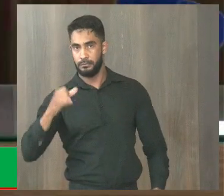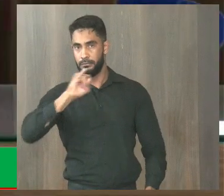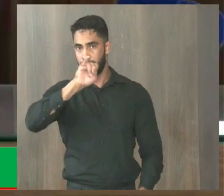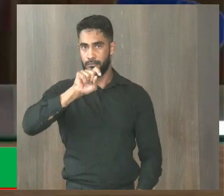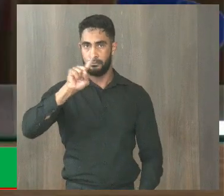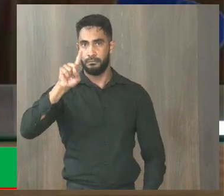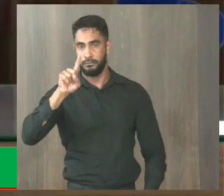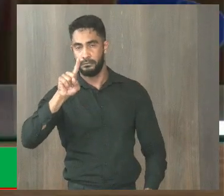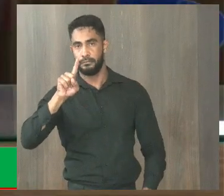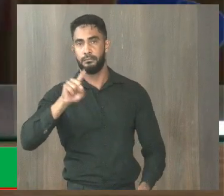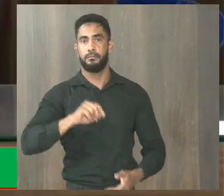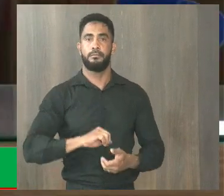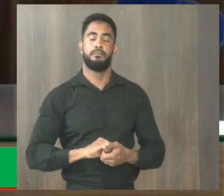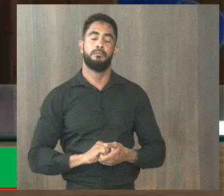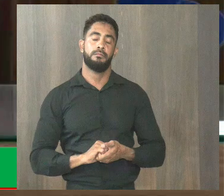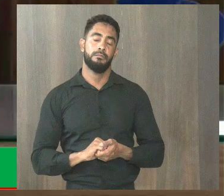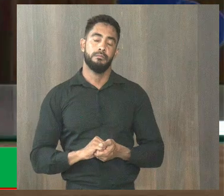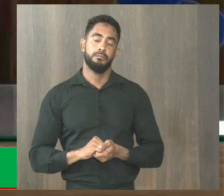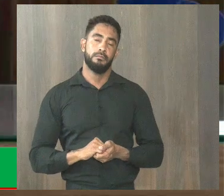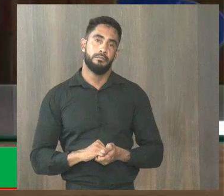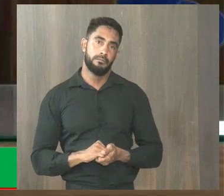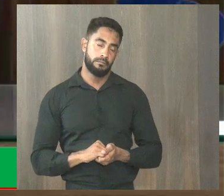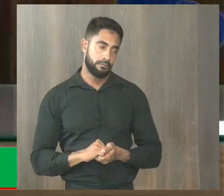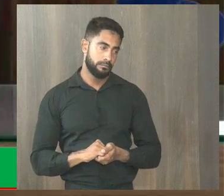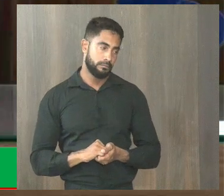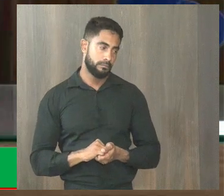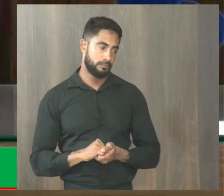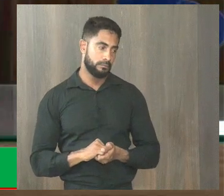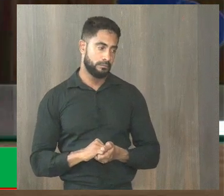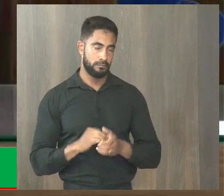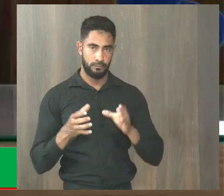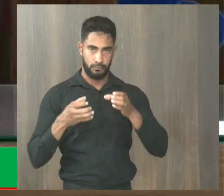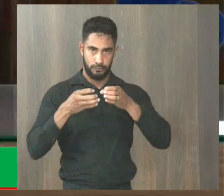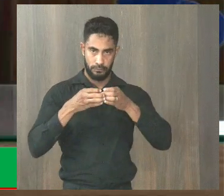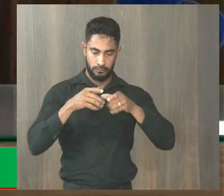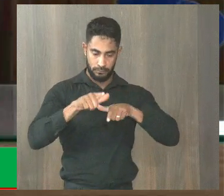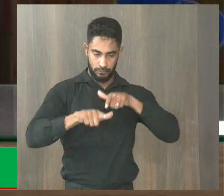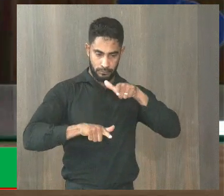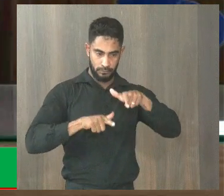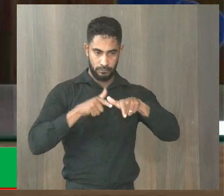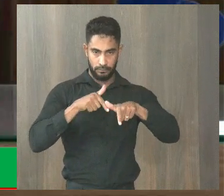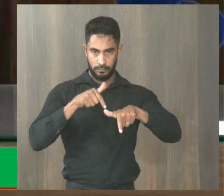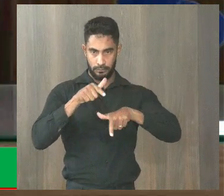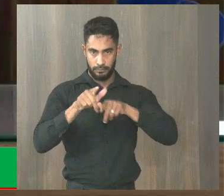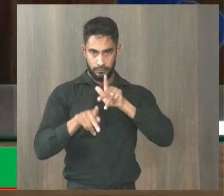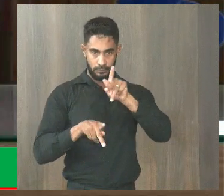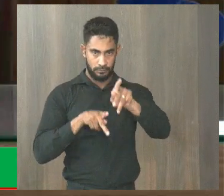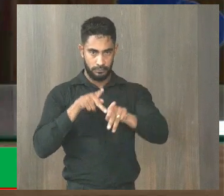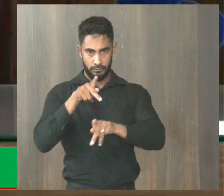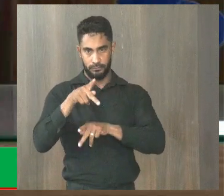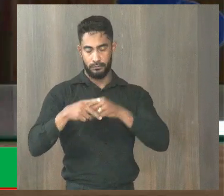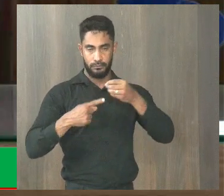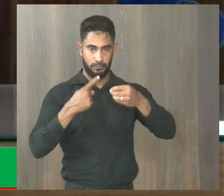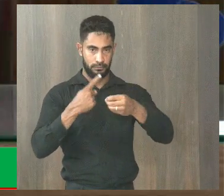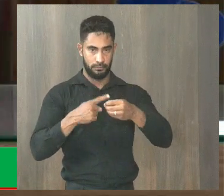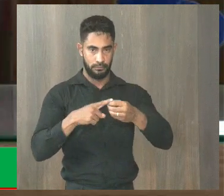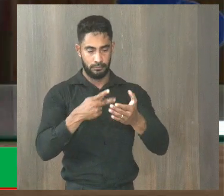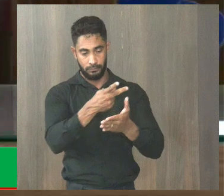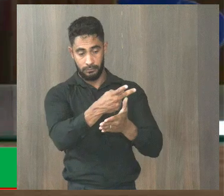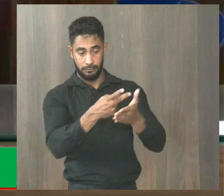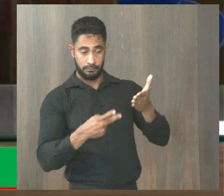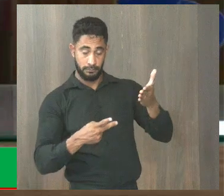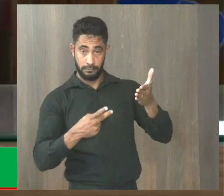da Silva e membro Hugo Leonardo Dias Caires. Comissão de Serviços Públicos Municipais. Parecer para o primeiro turno do projeto de